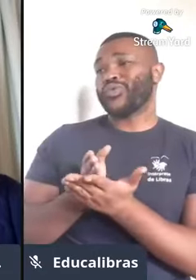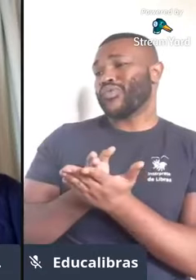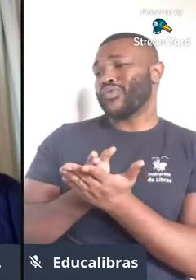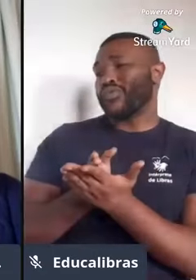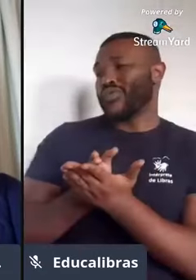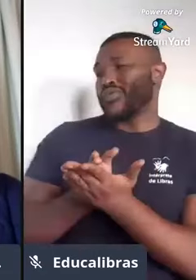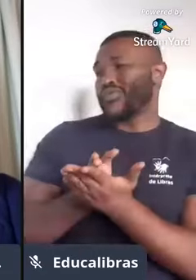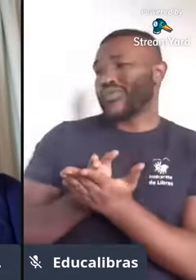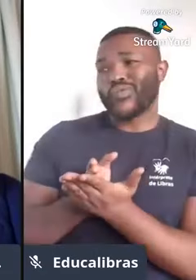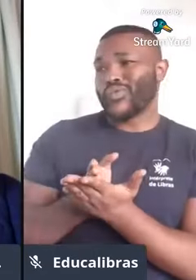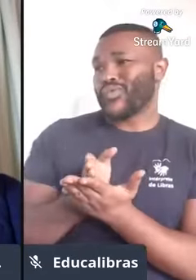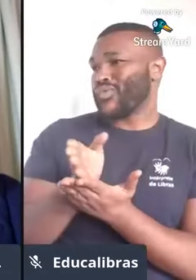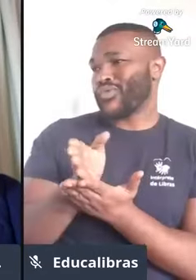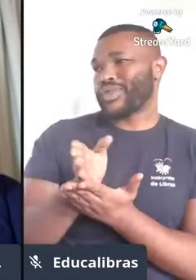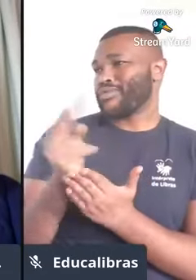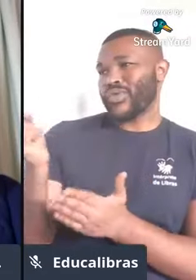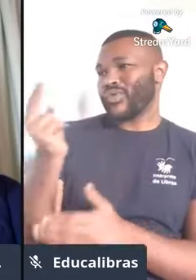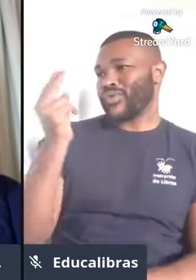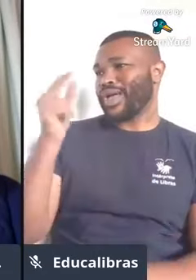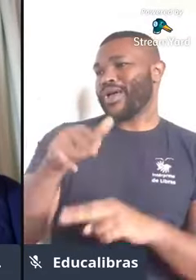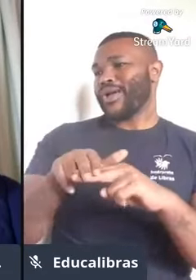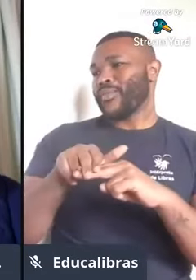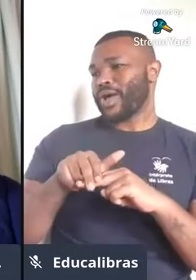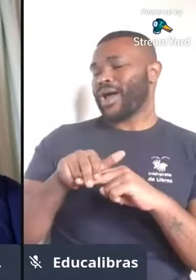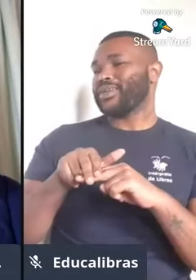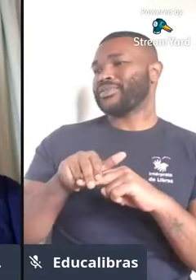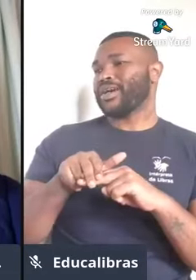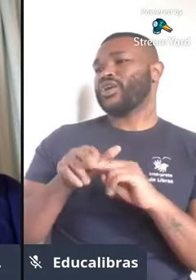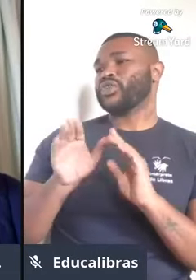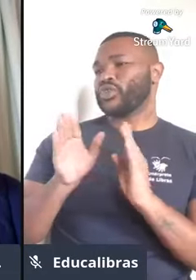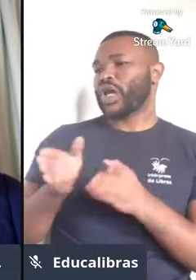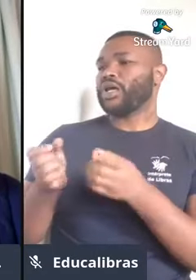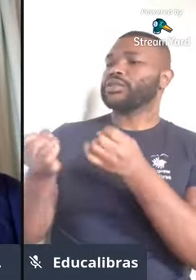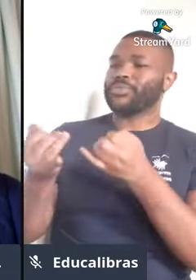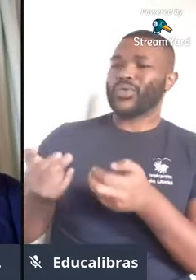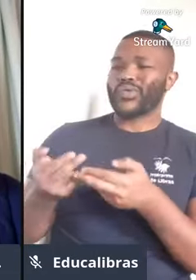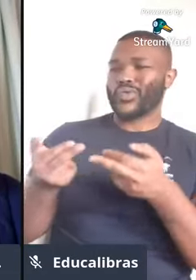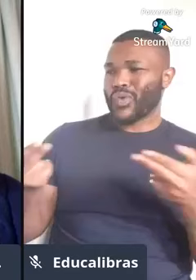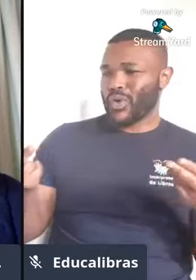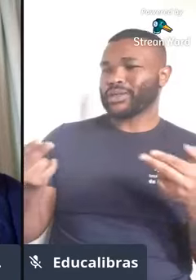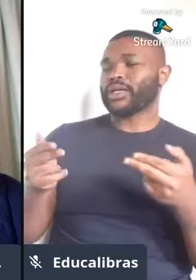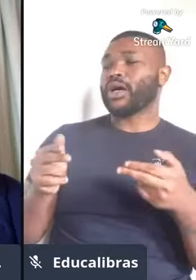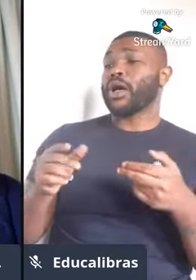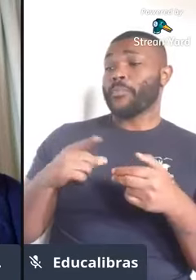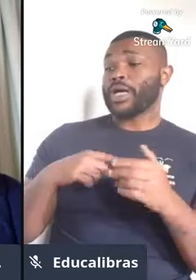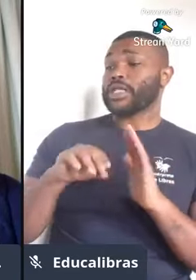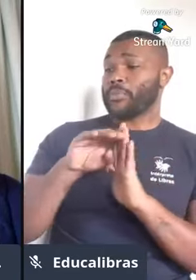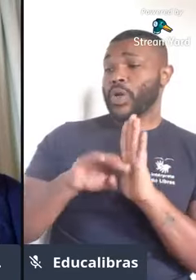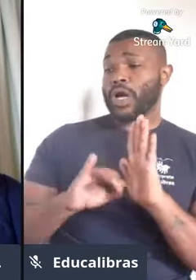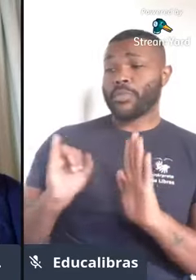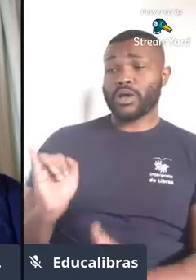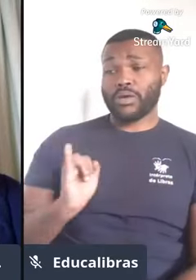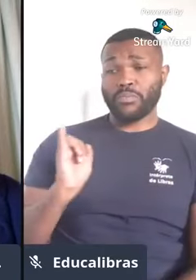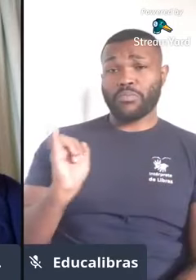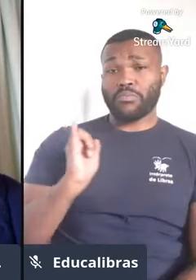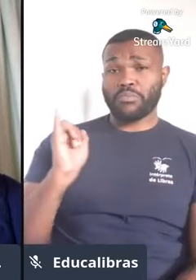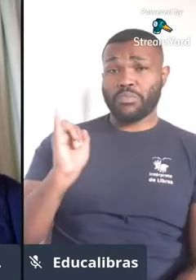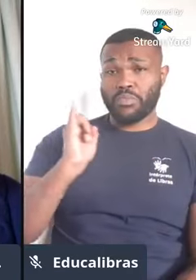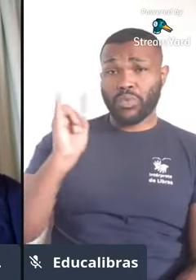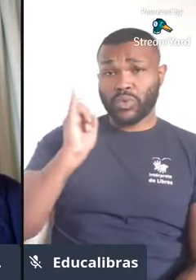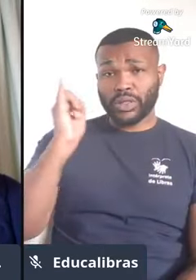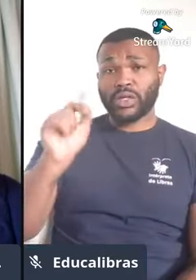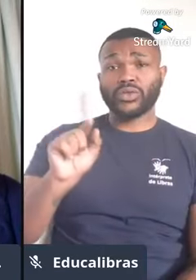contento, tendo em vista as próprias questões que você já levantou, mas é um programa importante que o papel dele